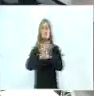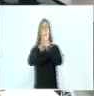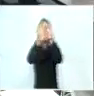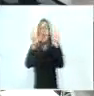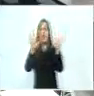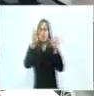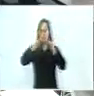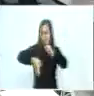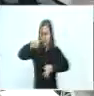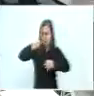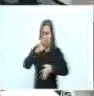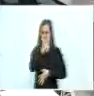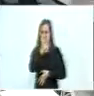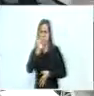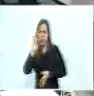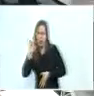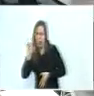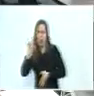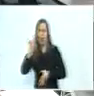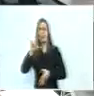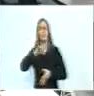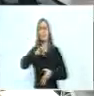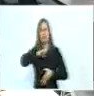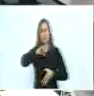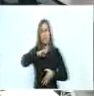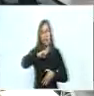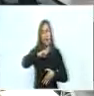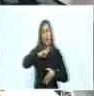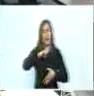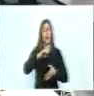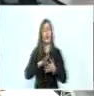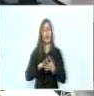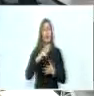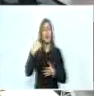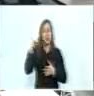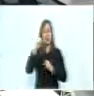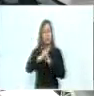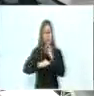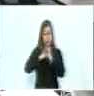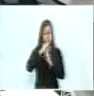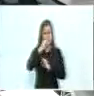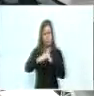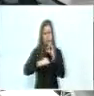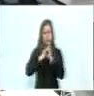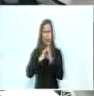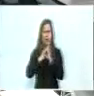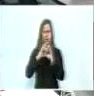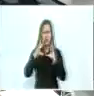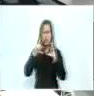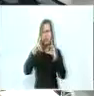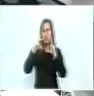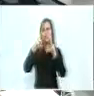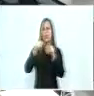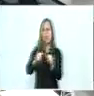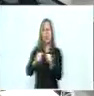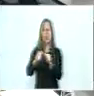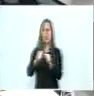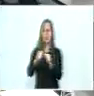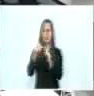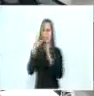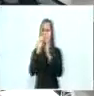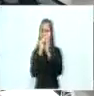de cada um que acessar o portal da transparência municipal. Todos estes